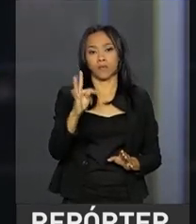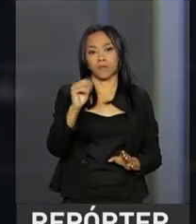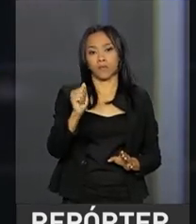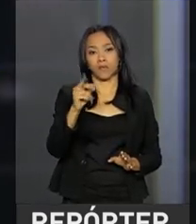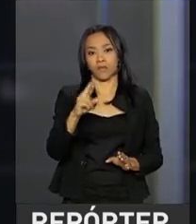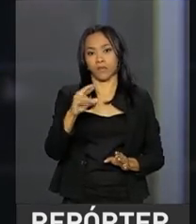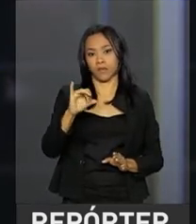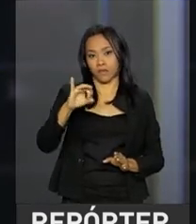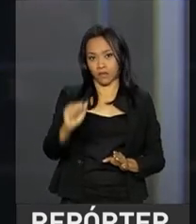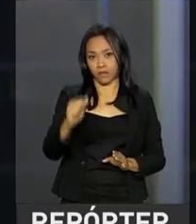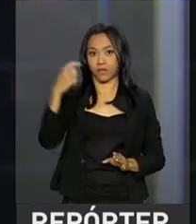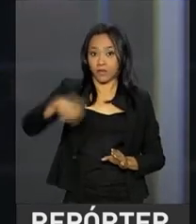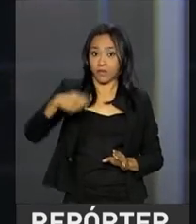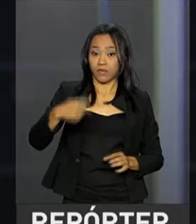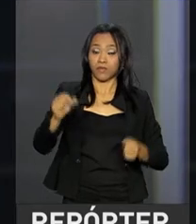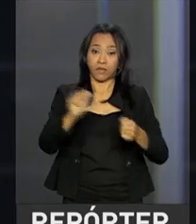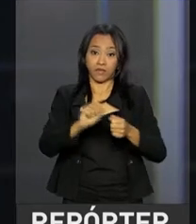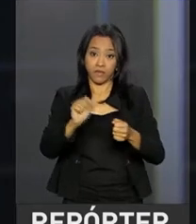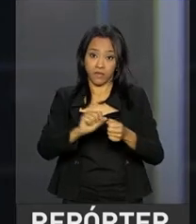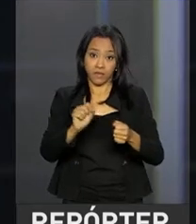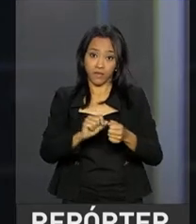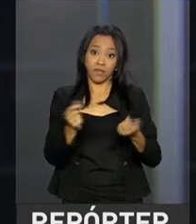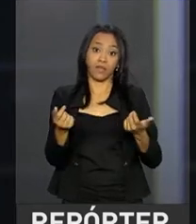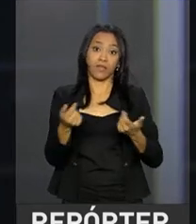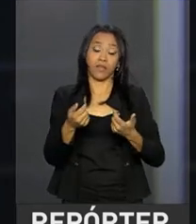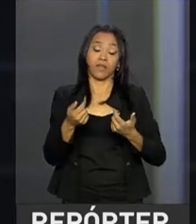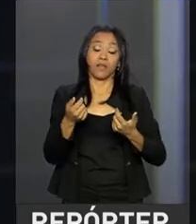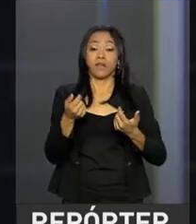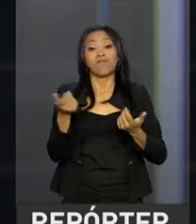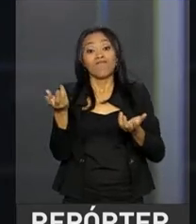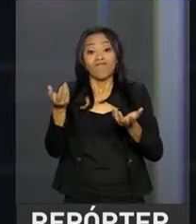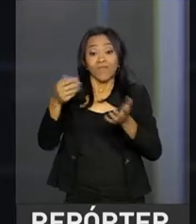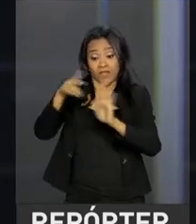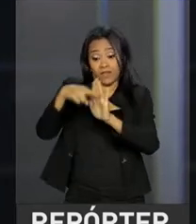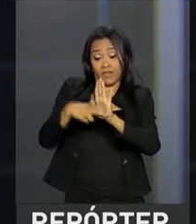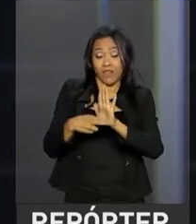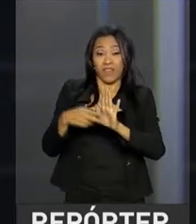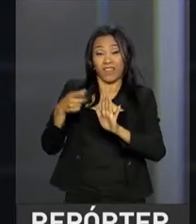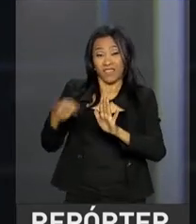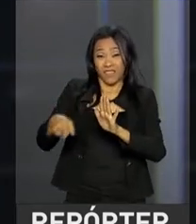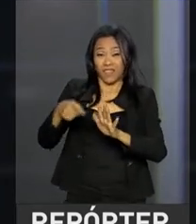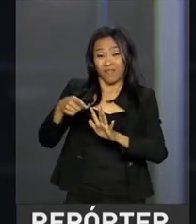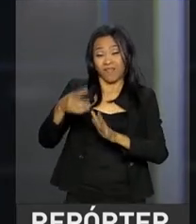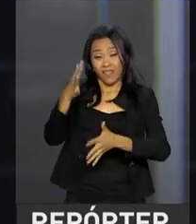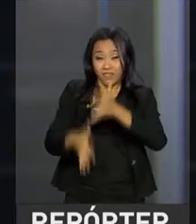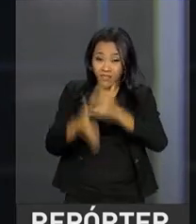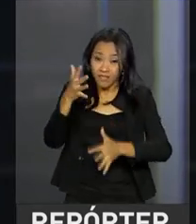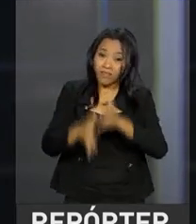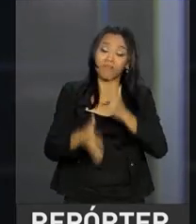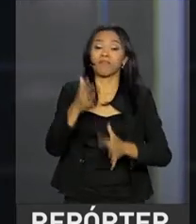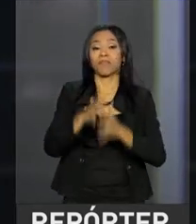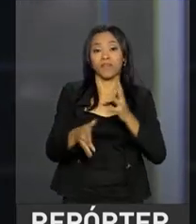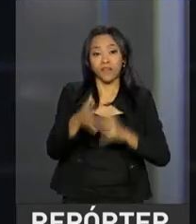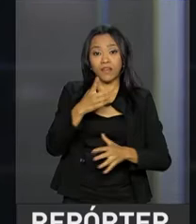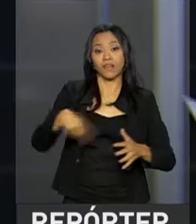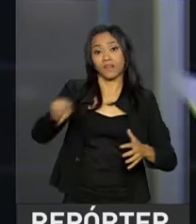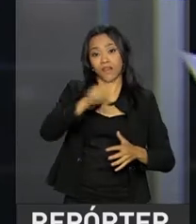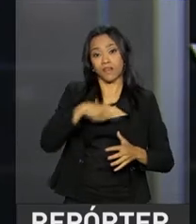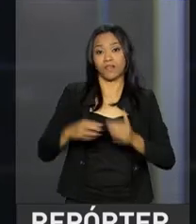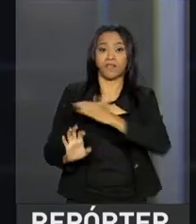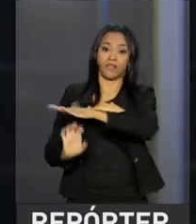regras que complica a vida dos empreendedores é aumento custo de produzir e gerar